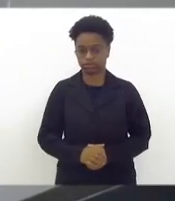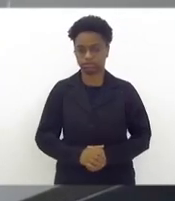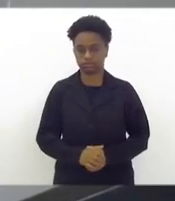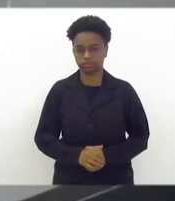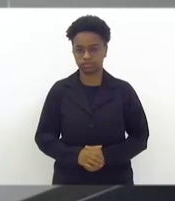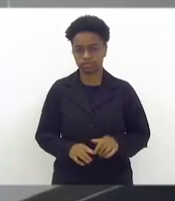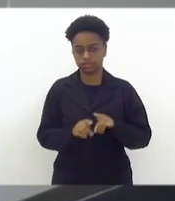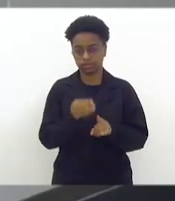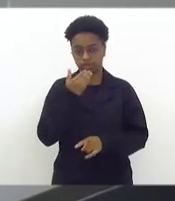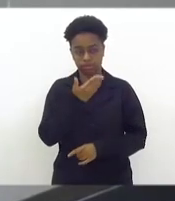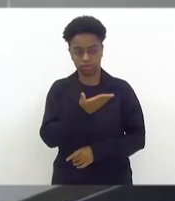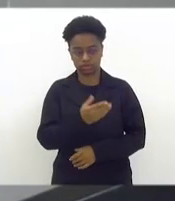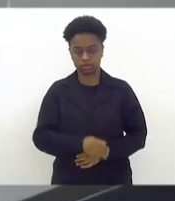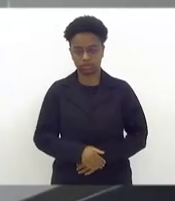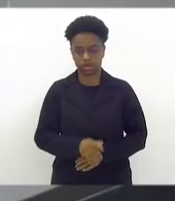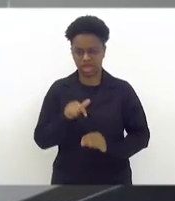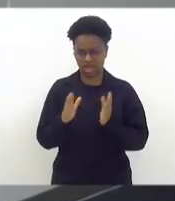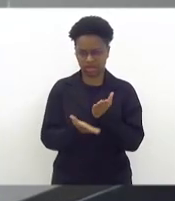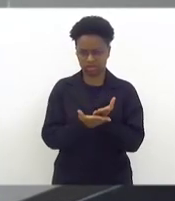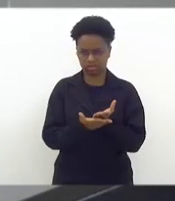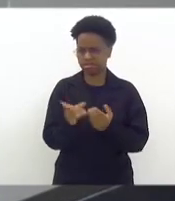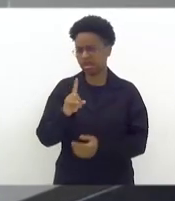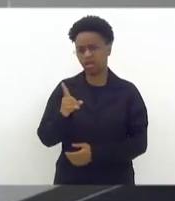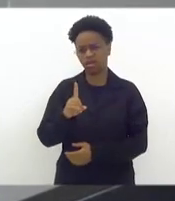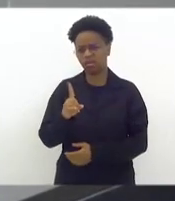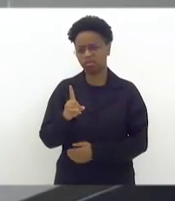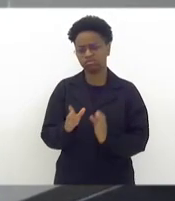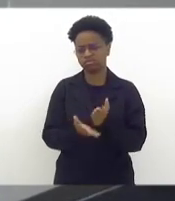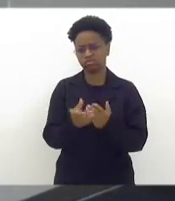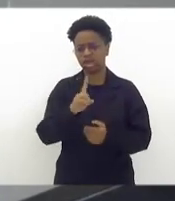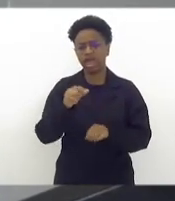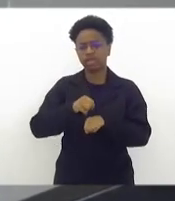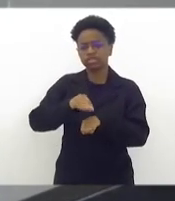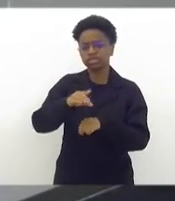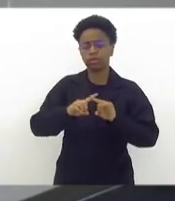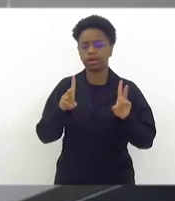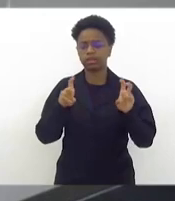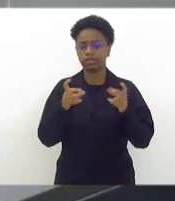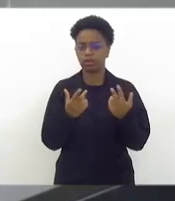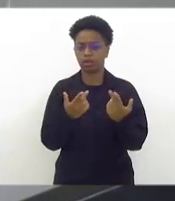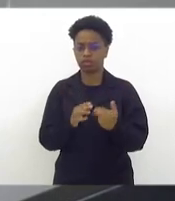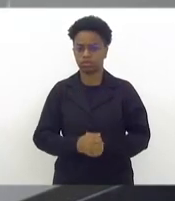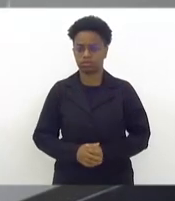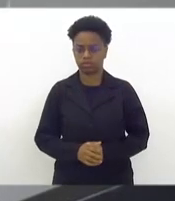Pedi a Vossa Excelência que. Ah, então seria inclua. Pela anexação. Não, não possível. É anexação, porque não. É uma indicação, mas é o mesmo tema. E aí